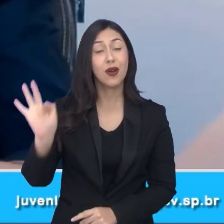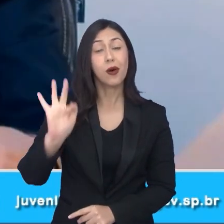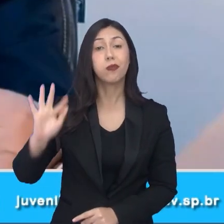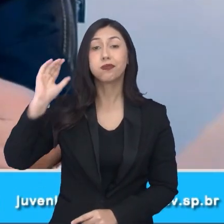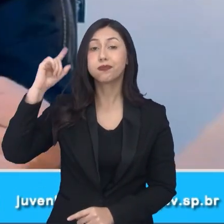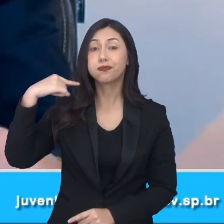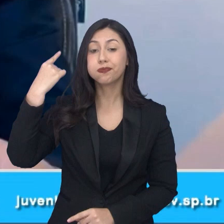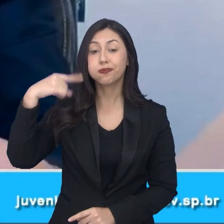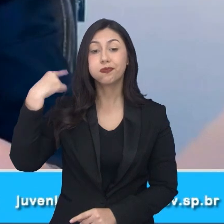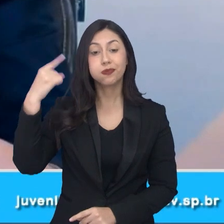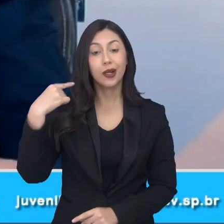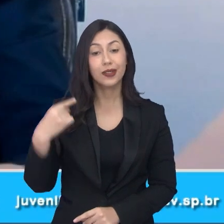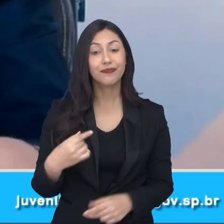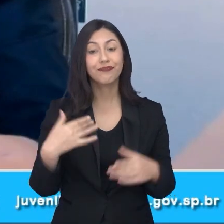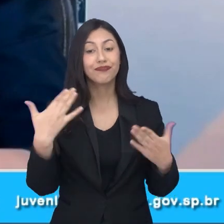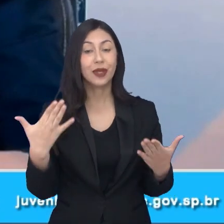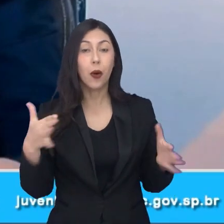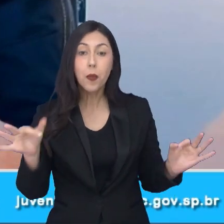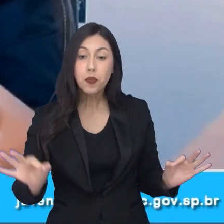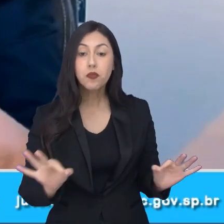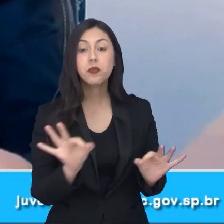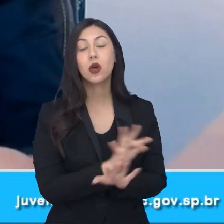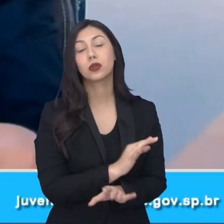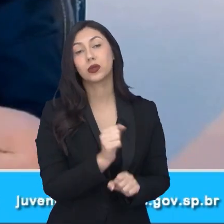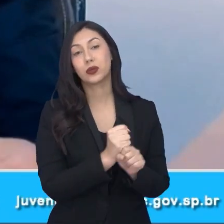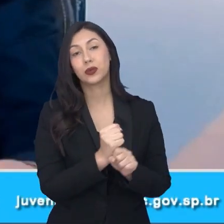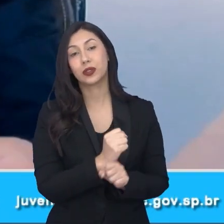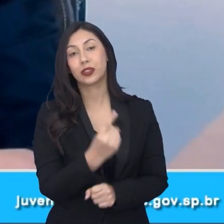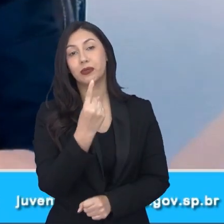Direito. Culminou no ano de